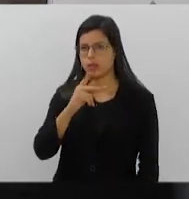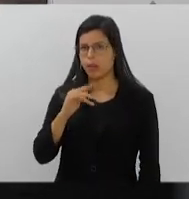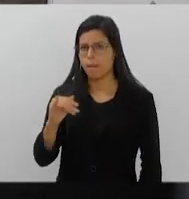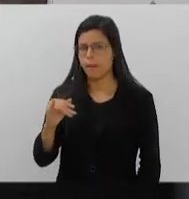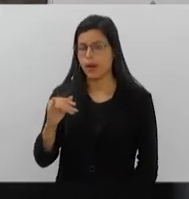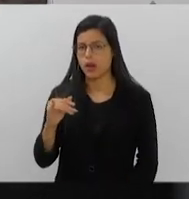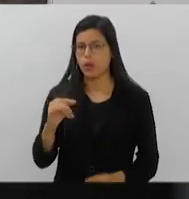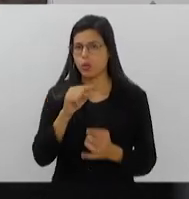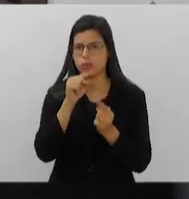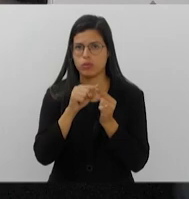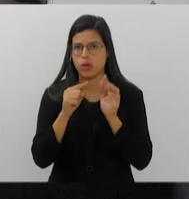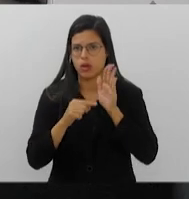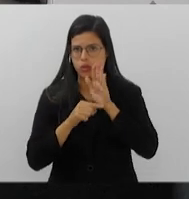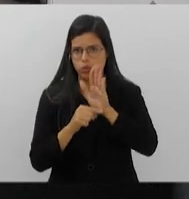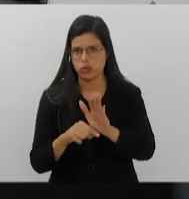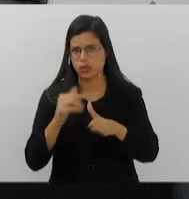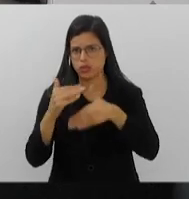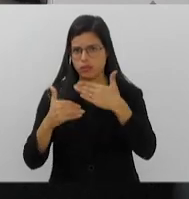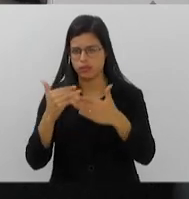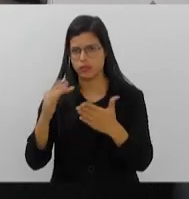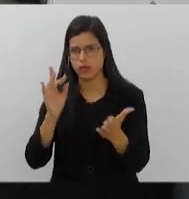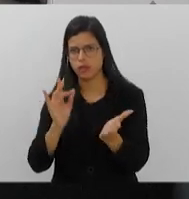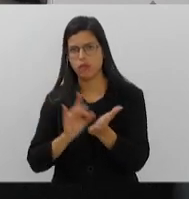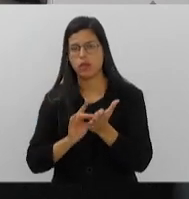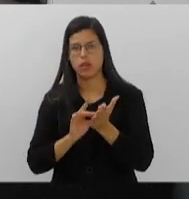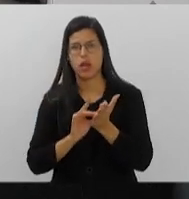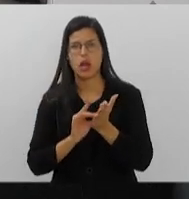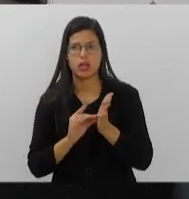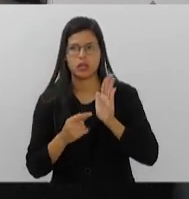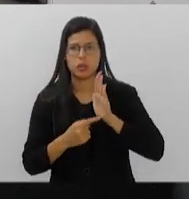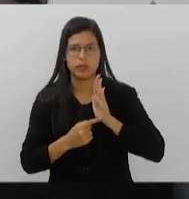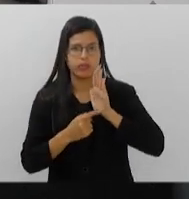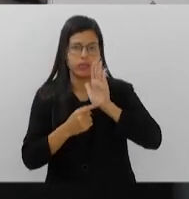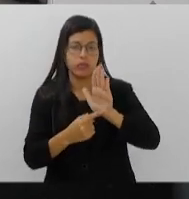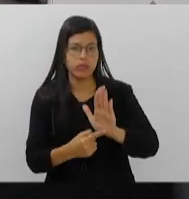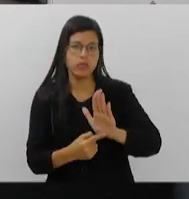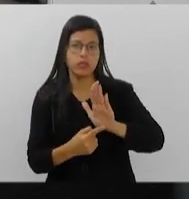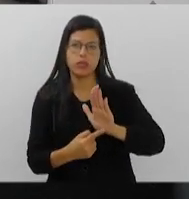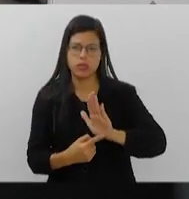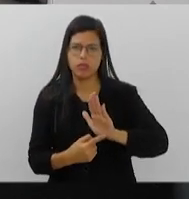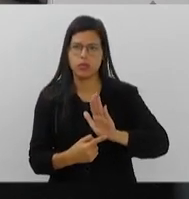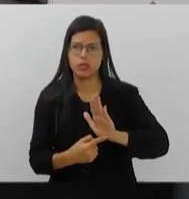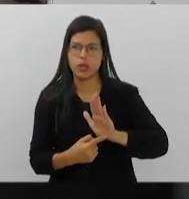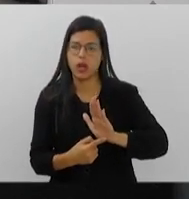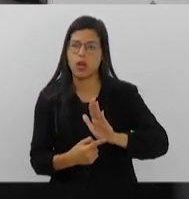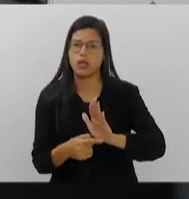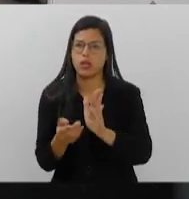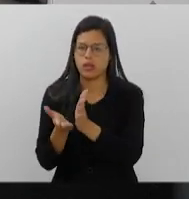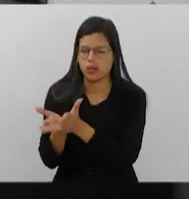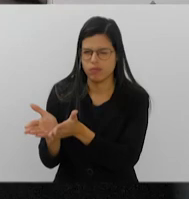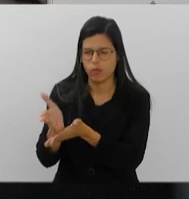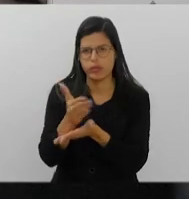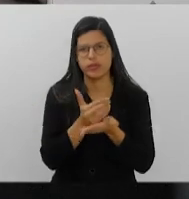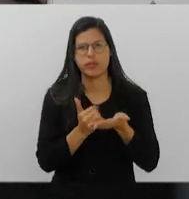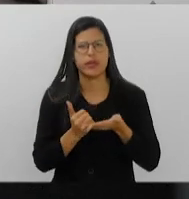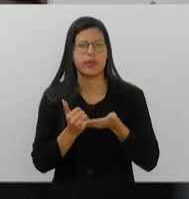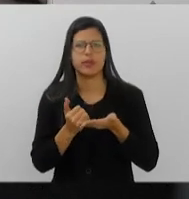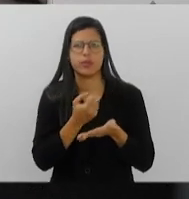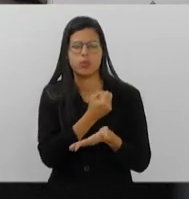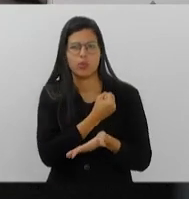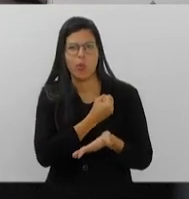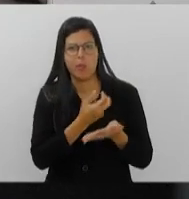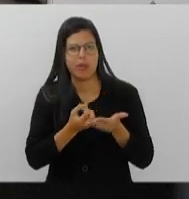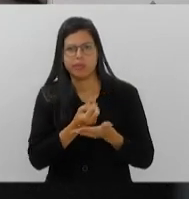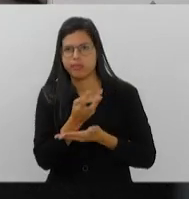auxiliador neste processo para que a verdade seja colocada à mesa. E, a partir destes números, de toda essa investigação